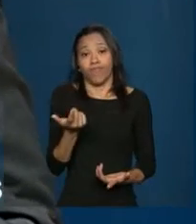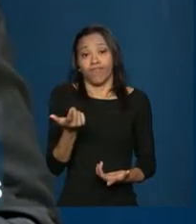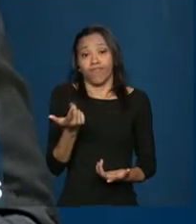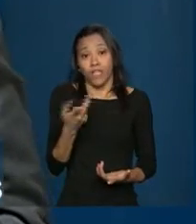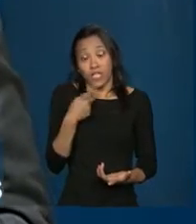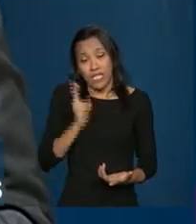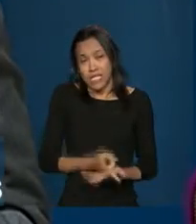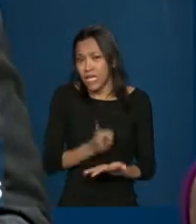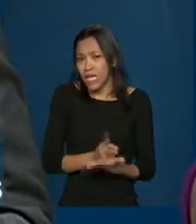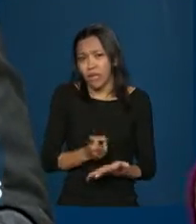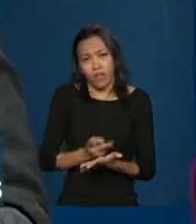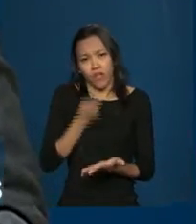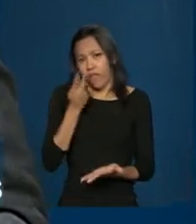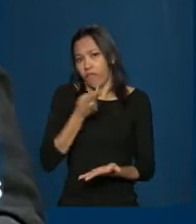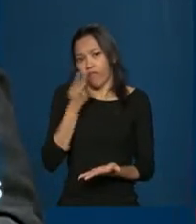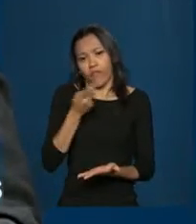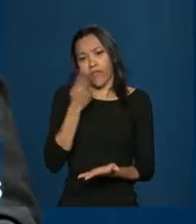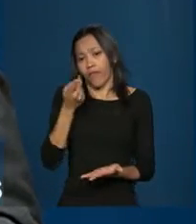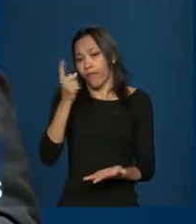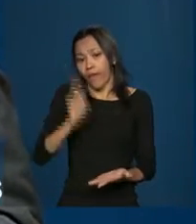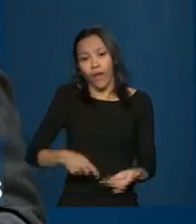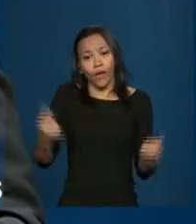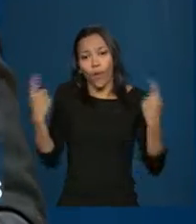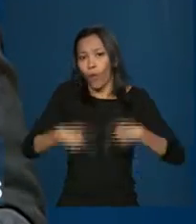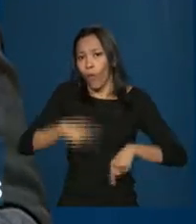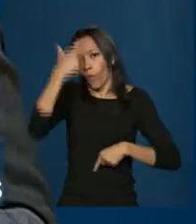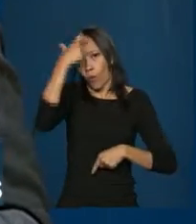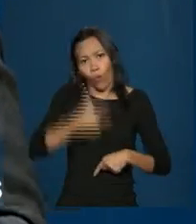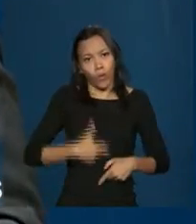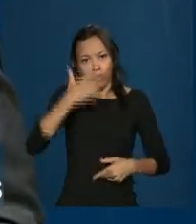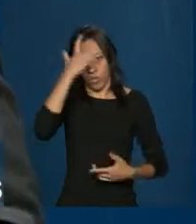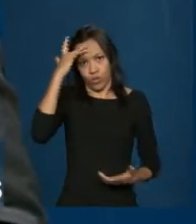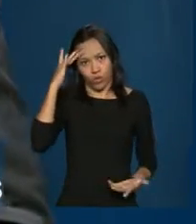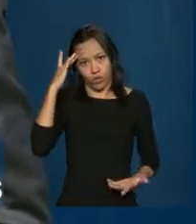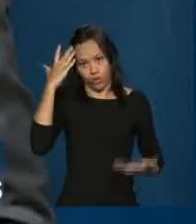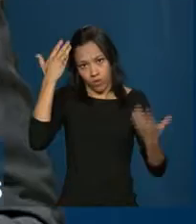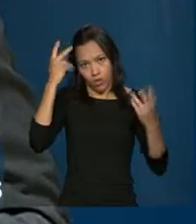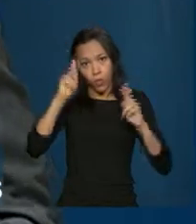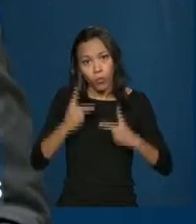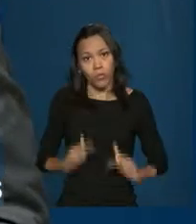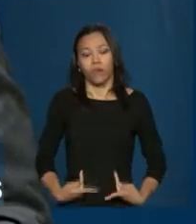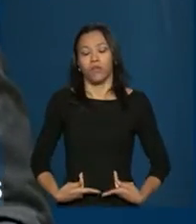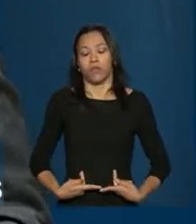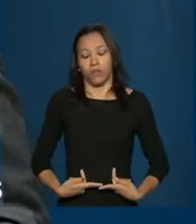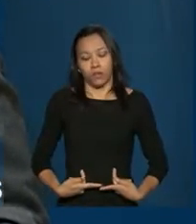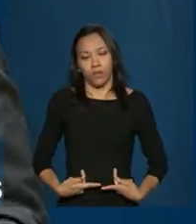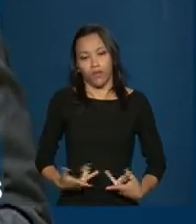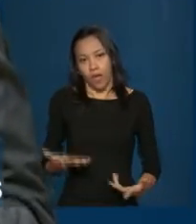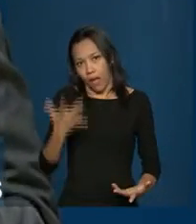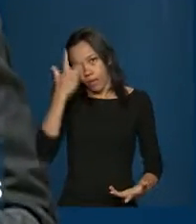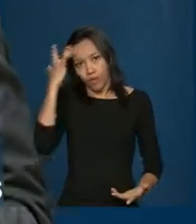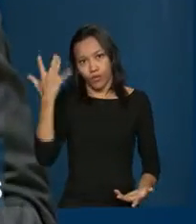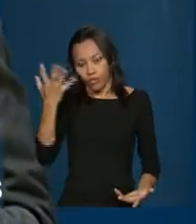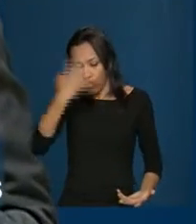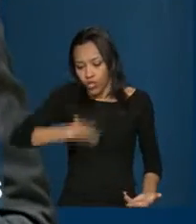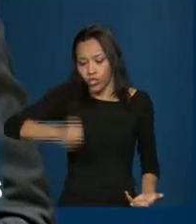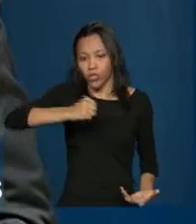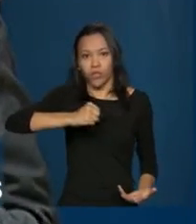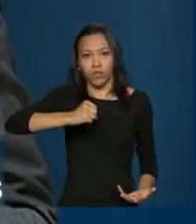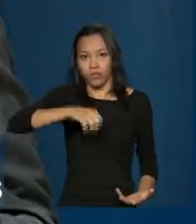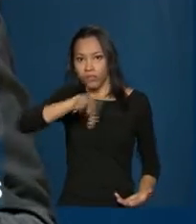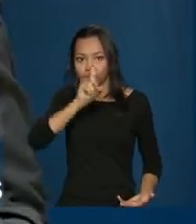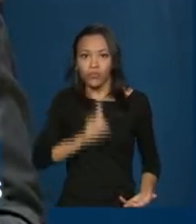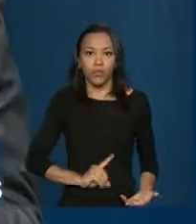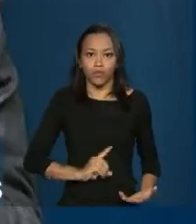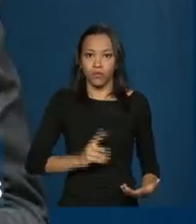tão... Eu sempre falo que é um crime contra a espécie humana, contra a condição humana. Ainda você ser assassinado, a dignidade